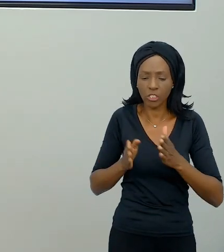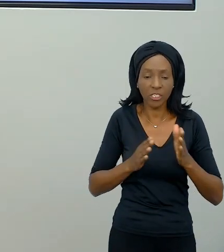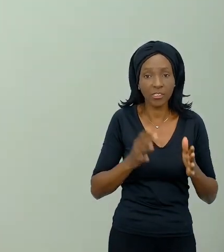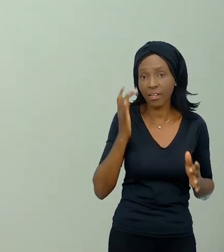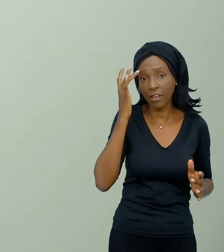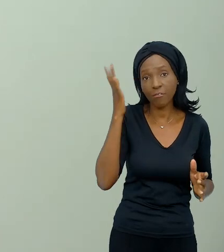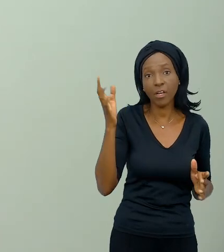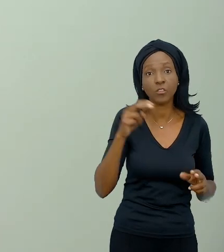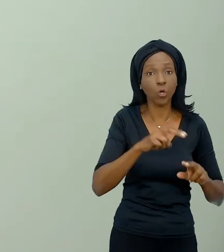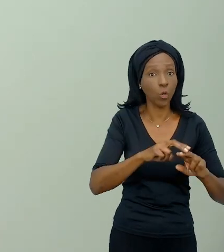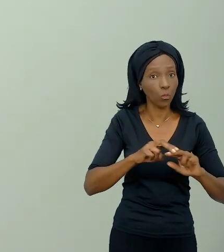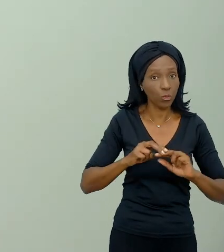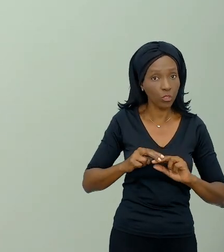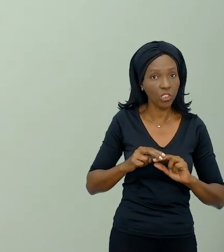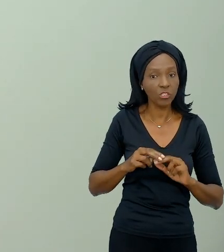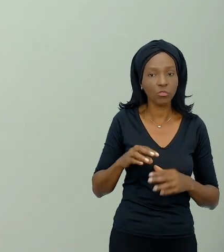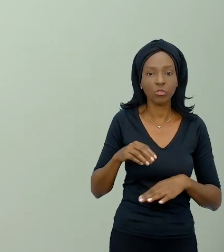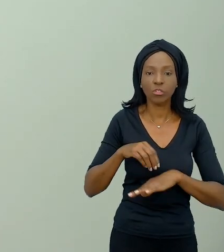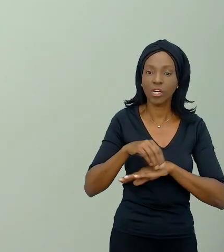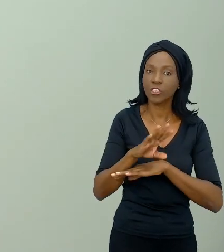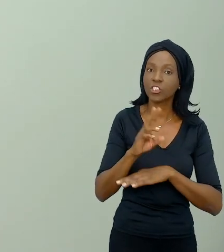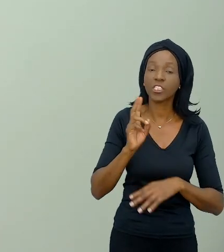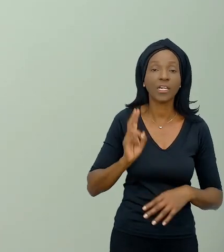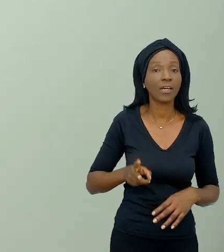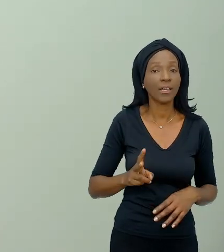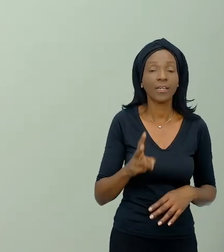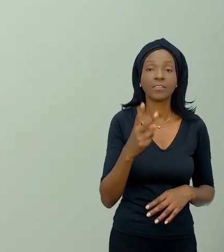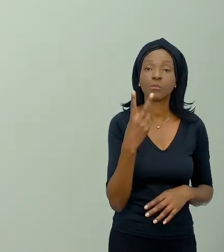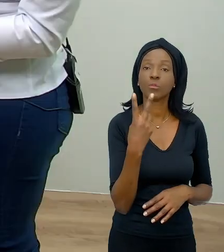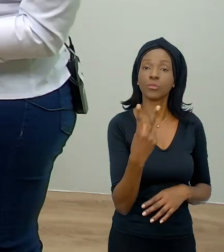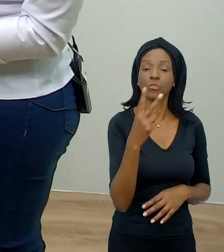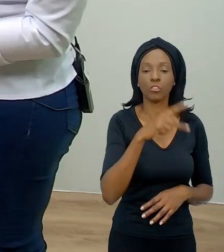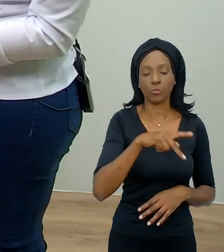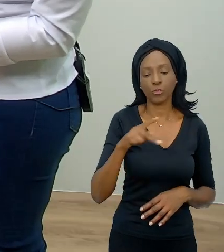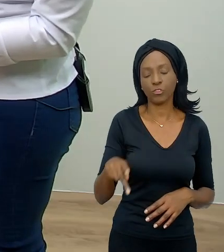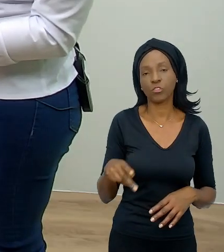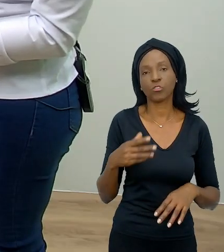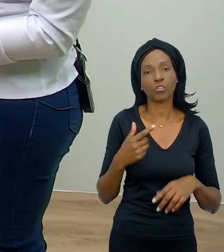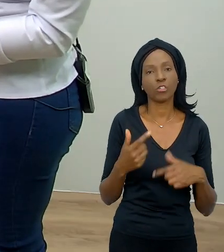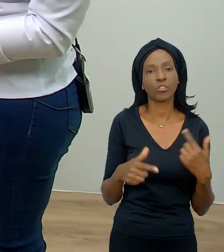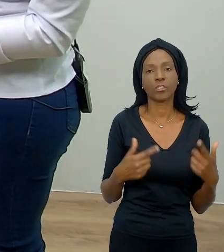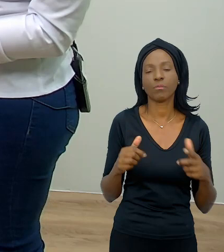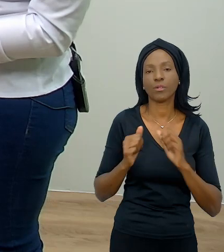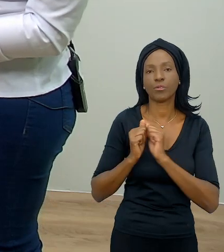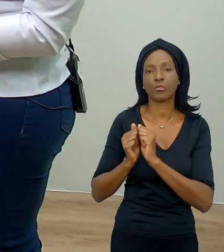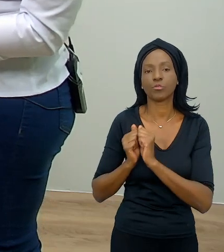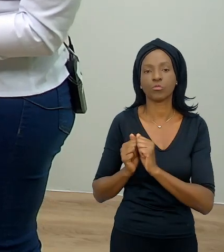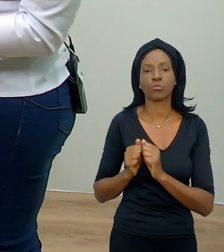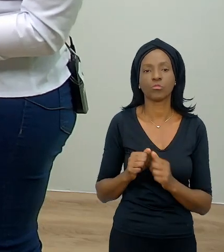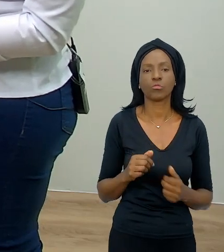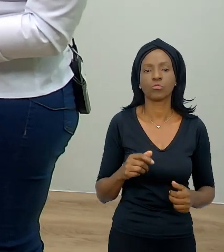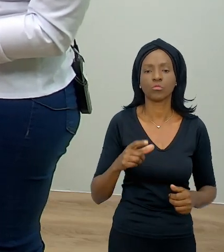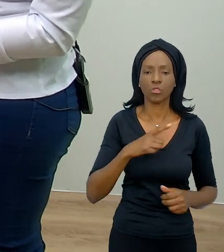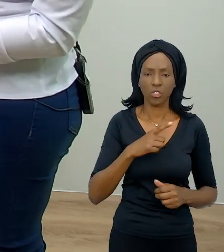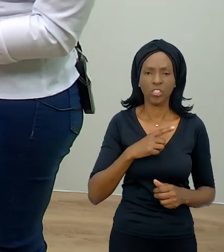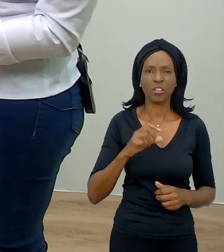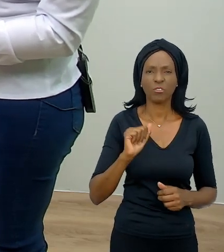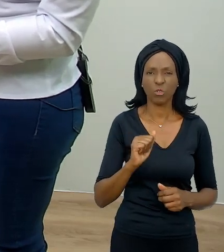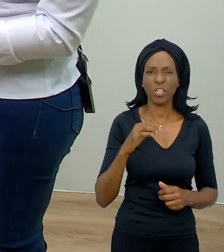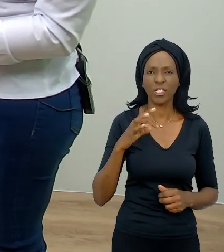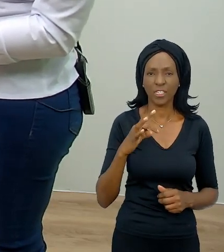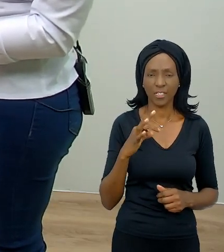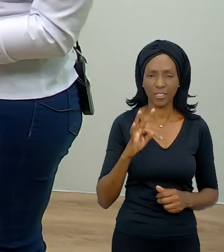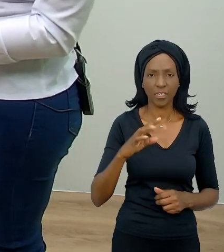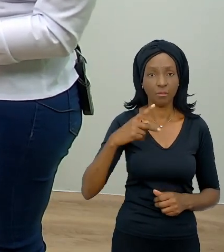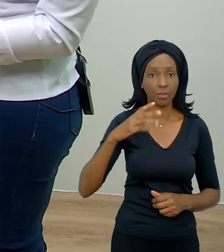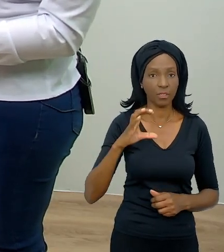isso, a sugestão sempre de trabalharem essa metodologia em 2 professores. Né? Nós tivemos formações aqui de ATPCs anteriores,